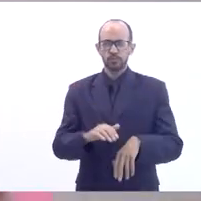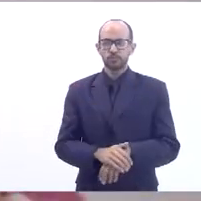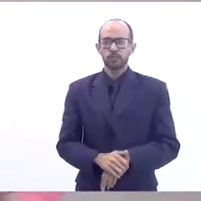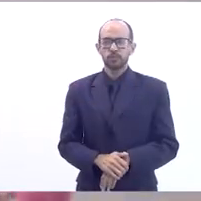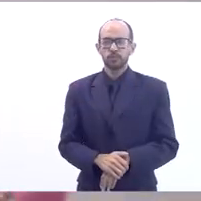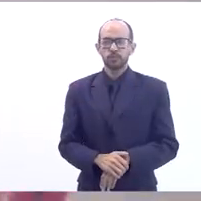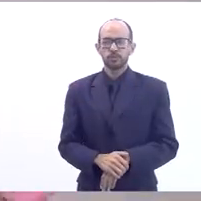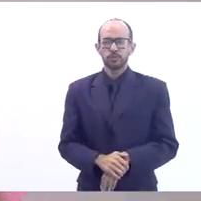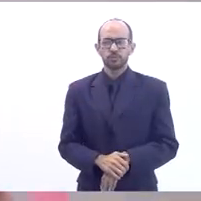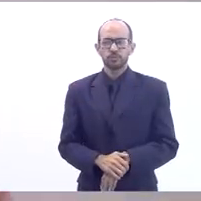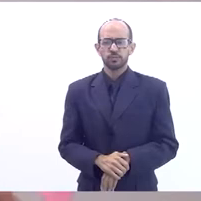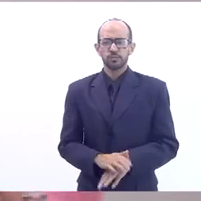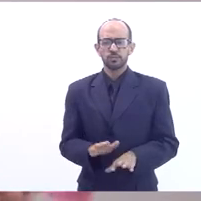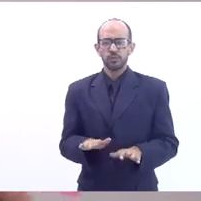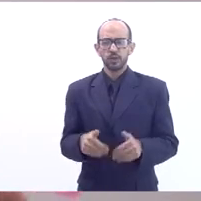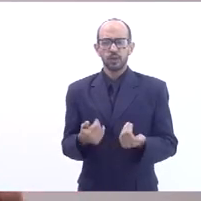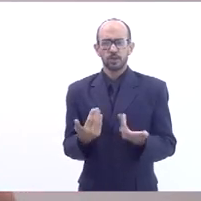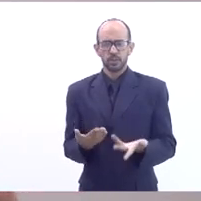certeza